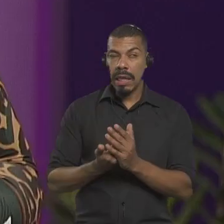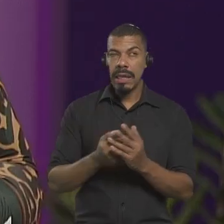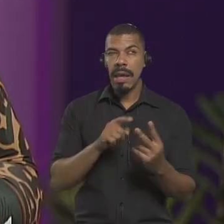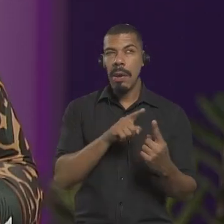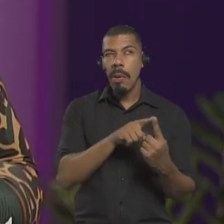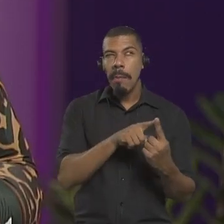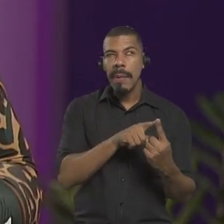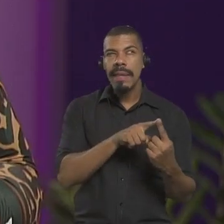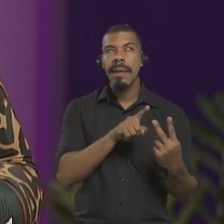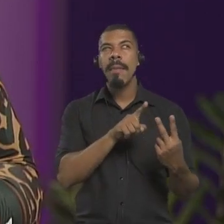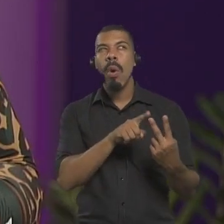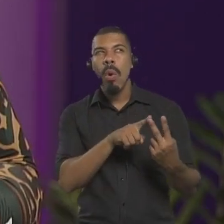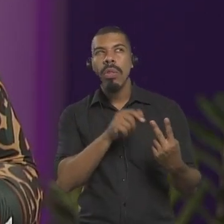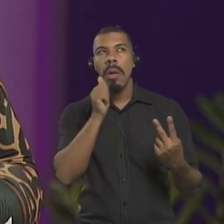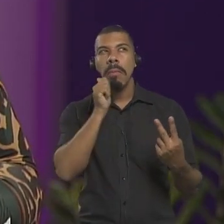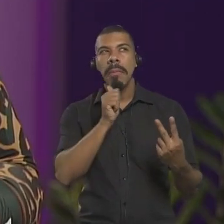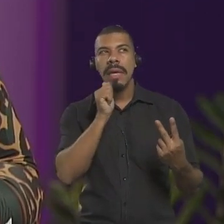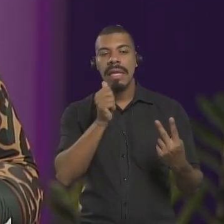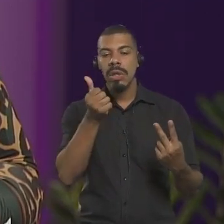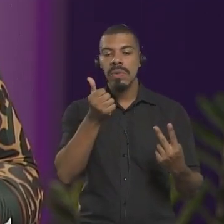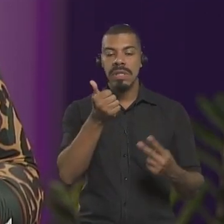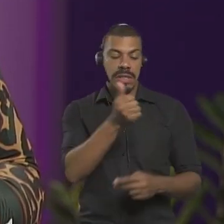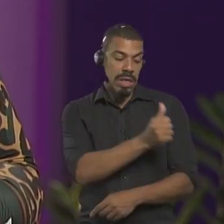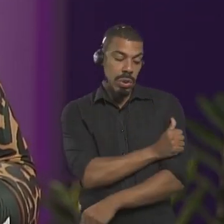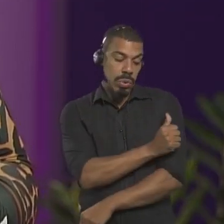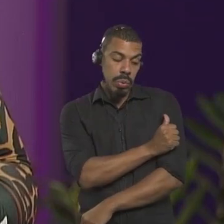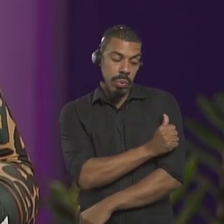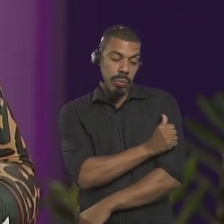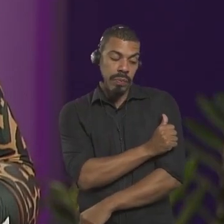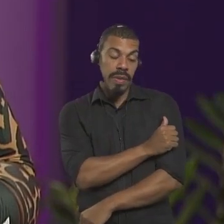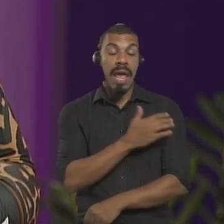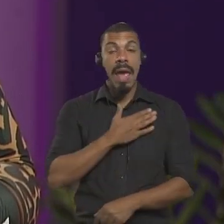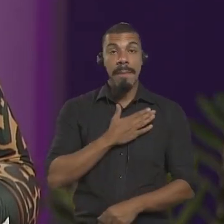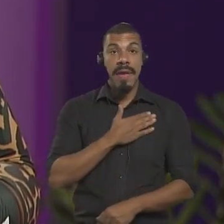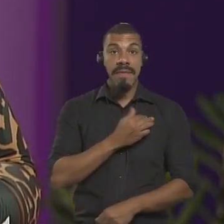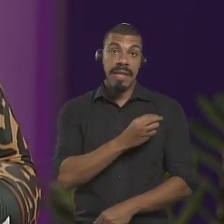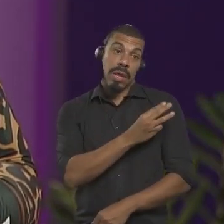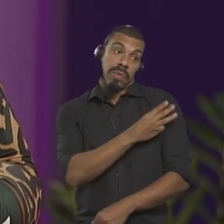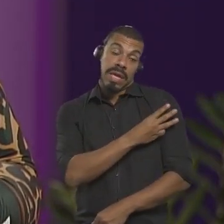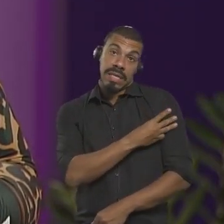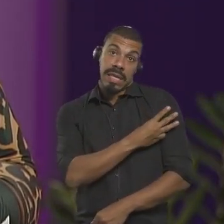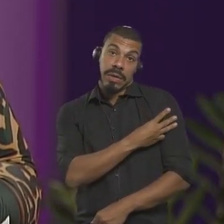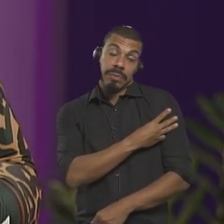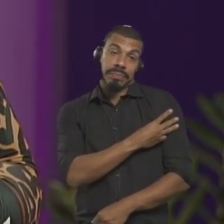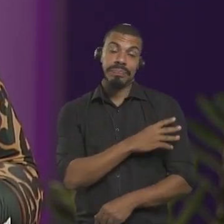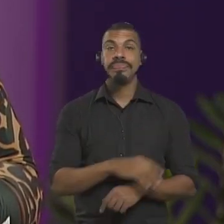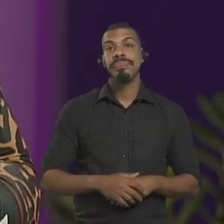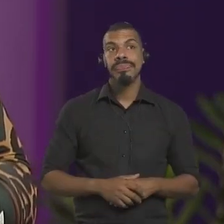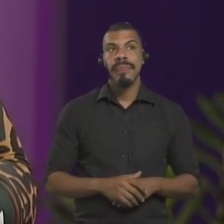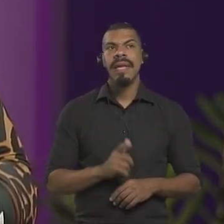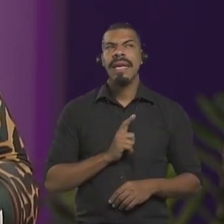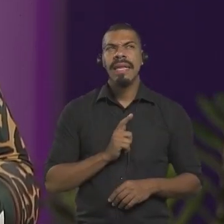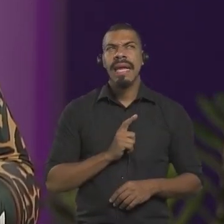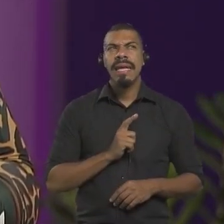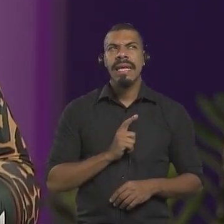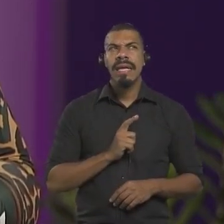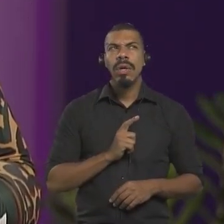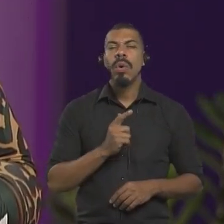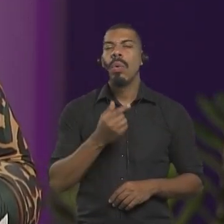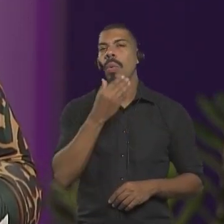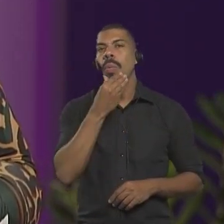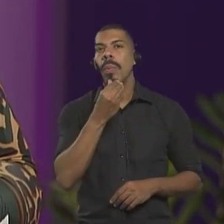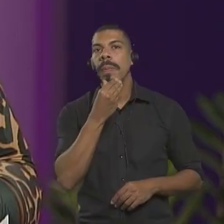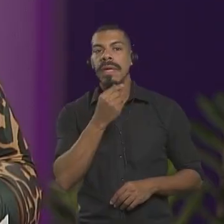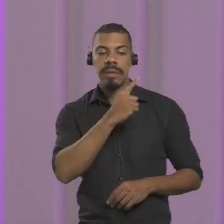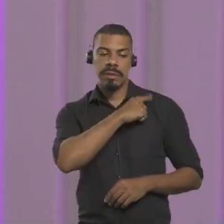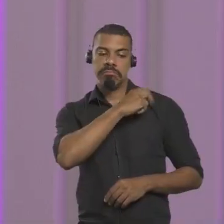e tem mais uma outra menina no sexto ano, a minha filha está no terceiro, e tem um garoto no segundo colegial. Tem os três, na escola